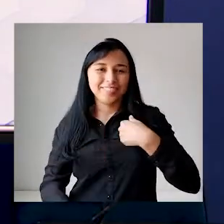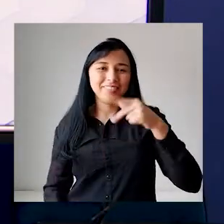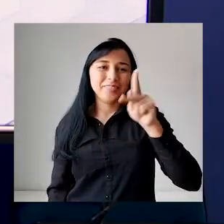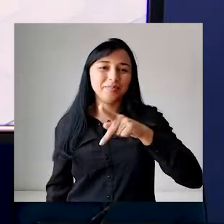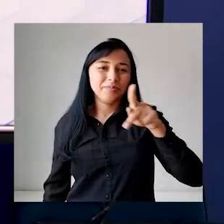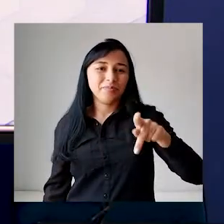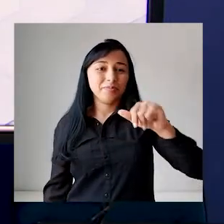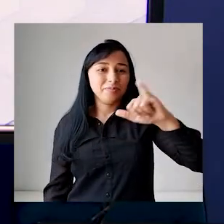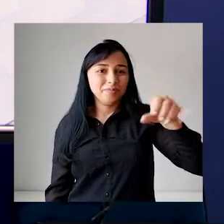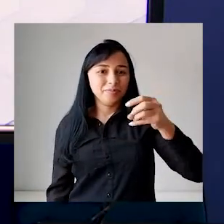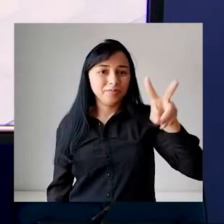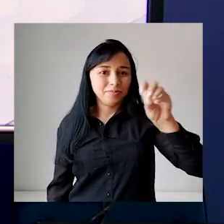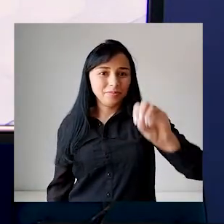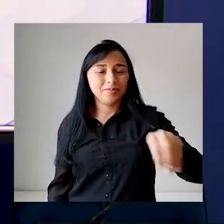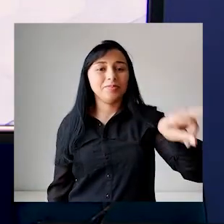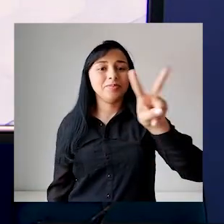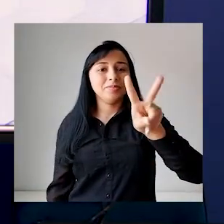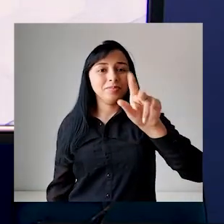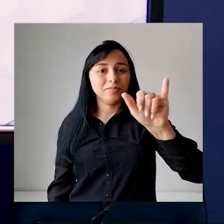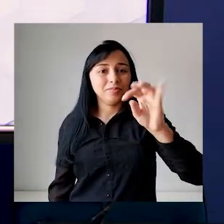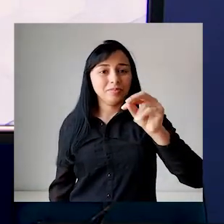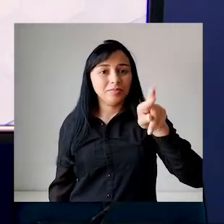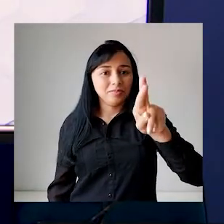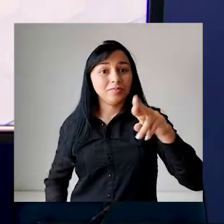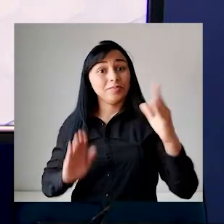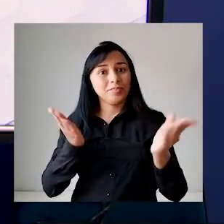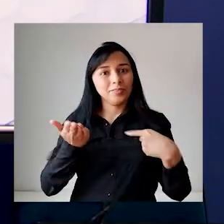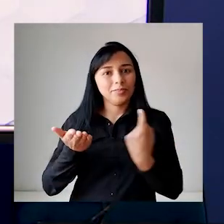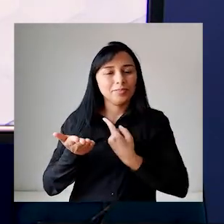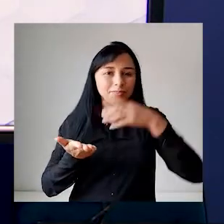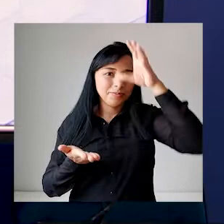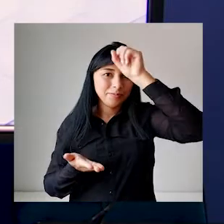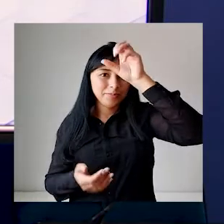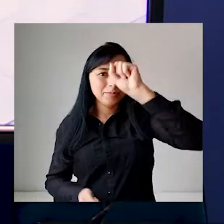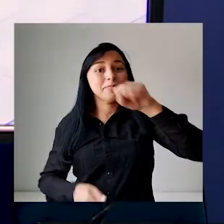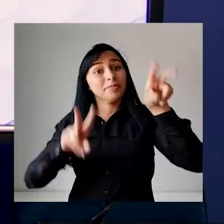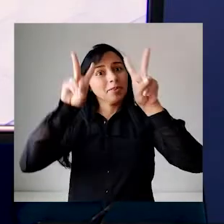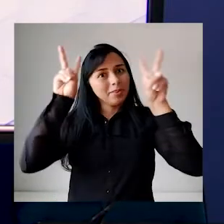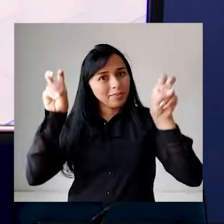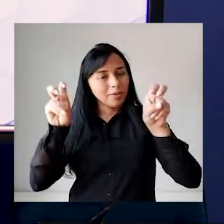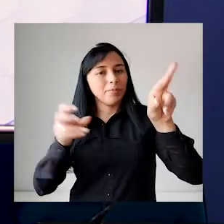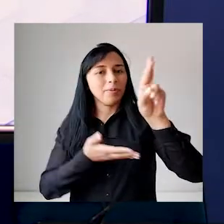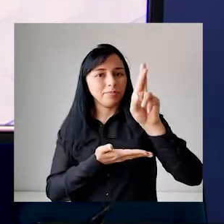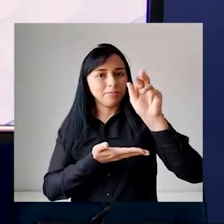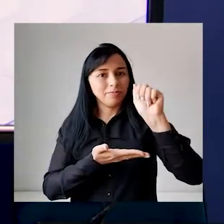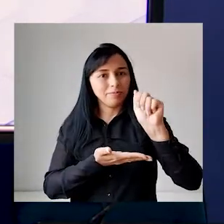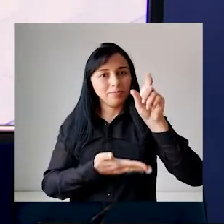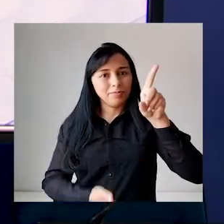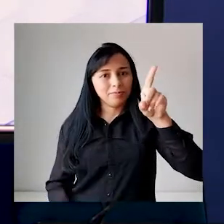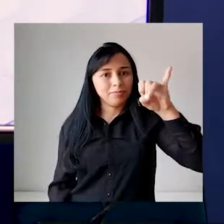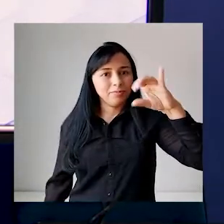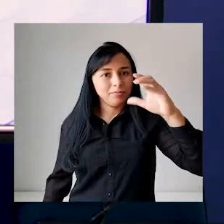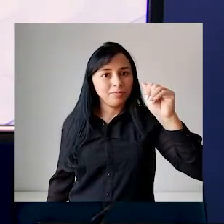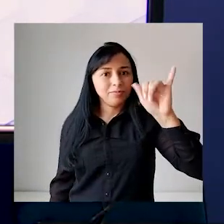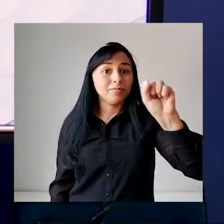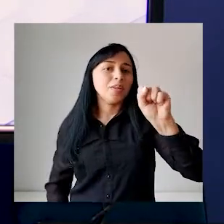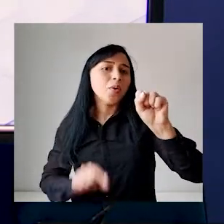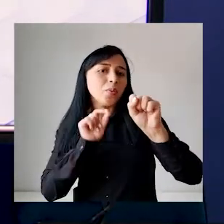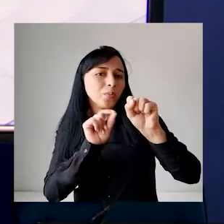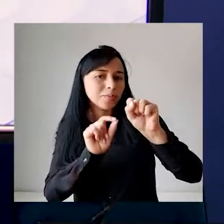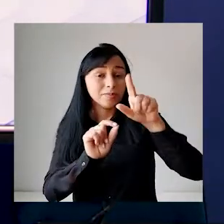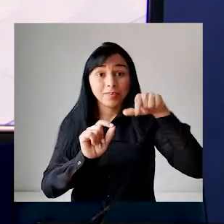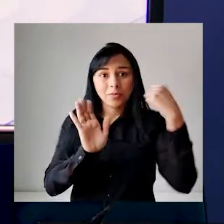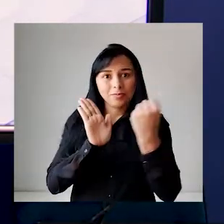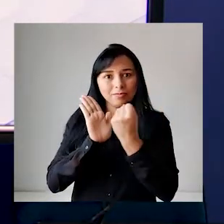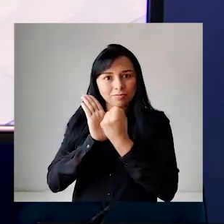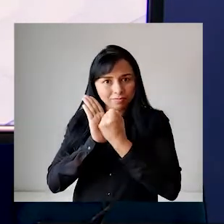bem? Eu sou o professor João Vitor e na aula de hoje a gente vai aprender sobre os radicais, certo? Os radicais